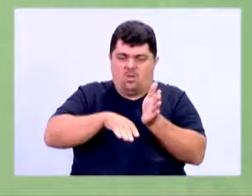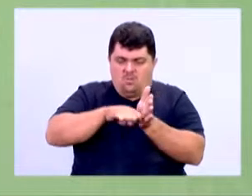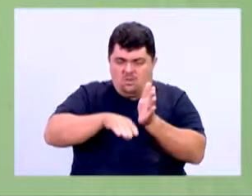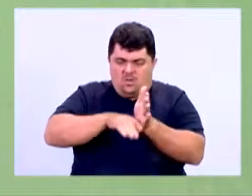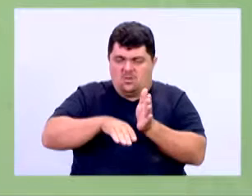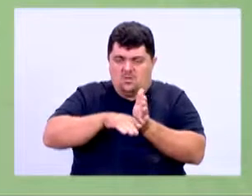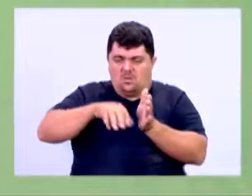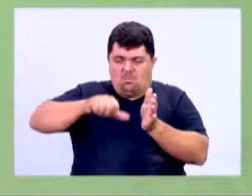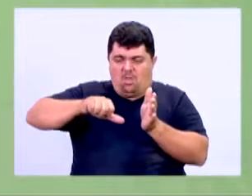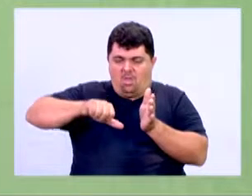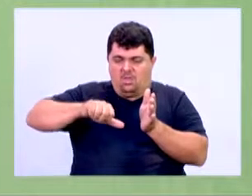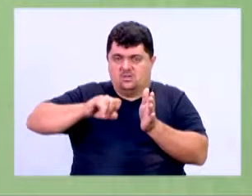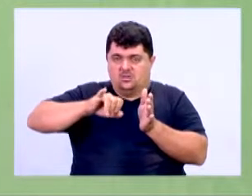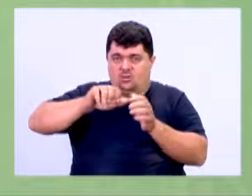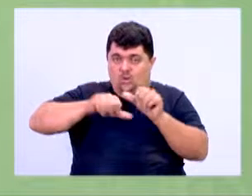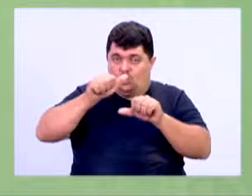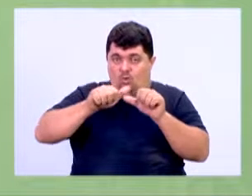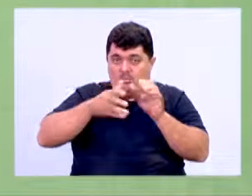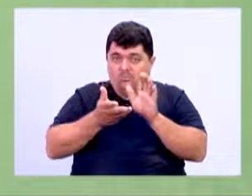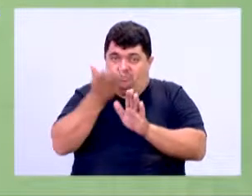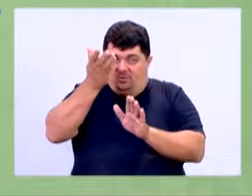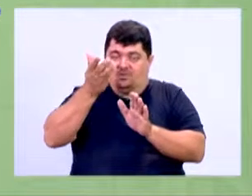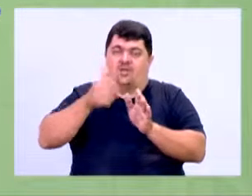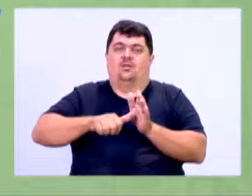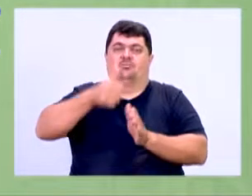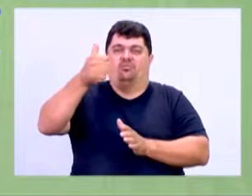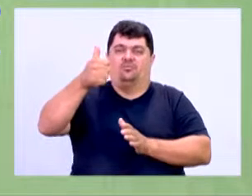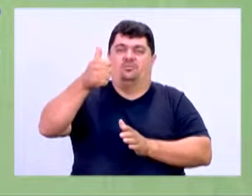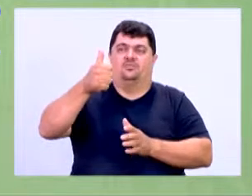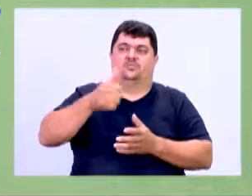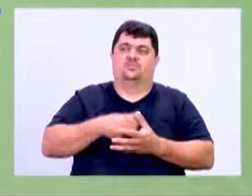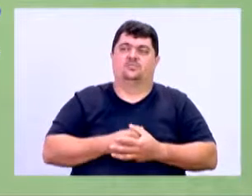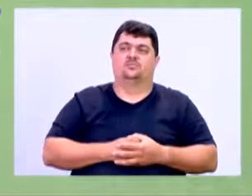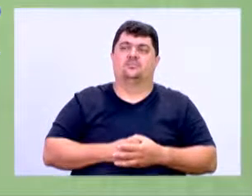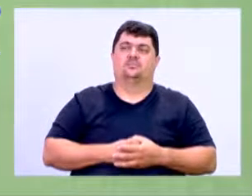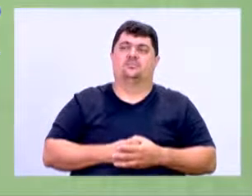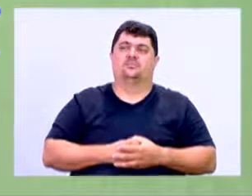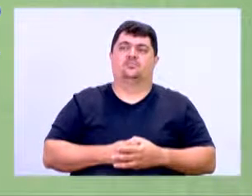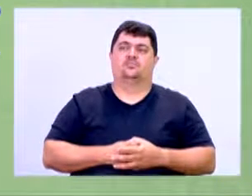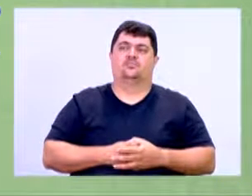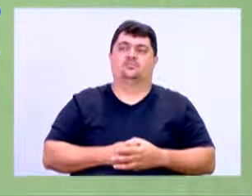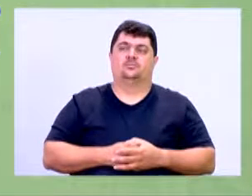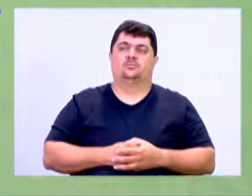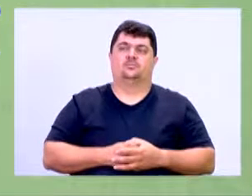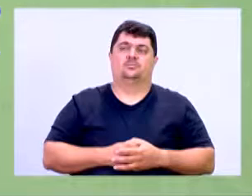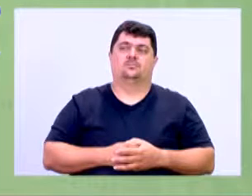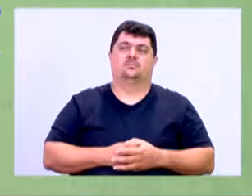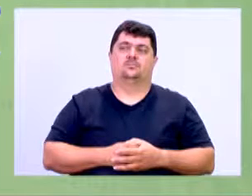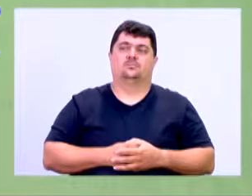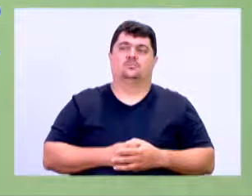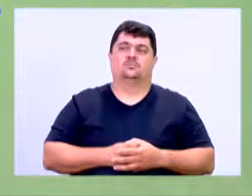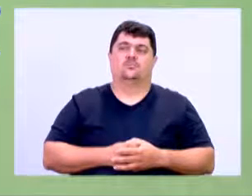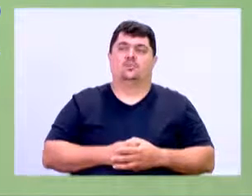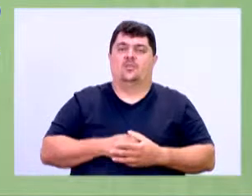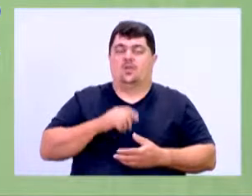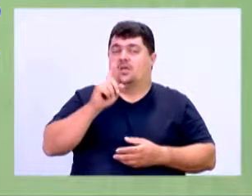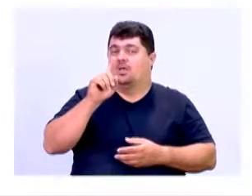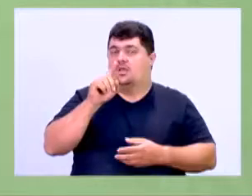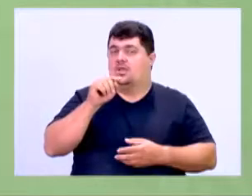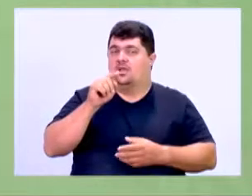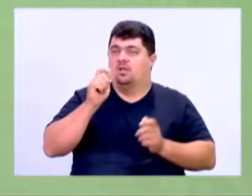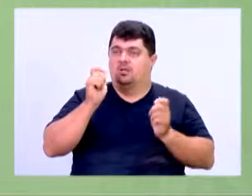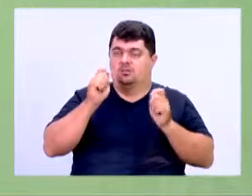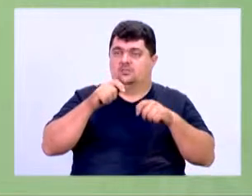essa primeira mensagem aparece. Se não, entra o nosso else com a segunda mensagem. Então, são condições que